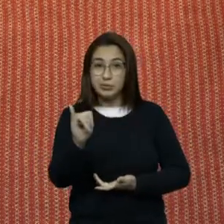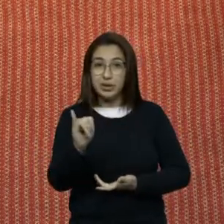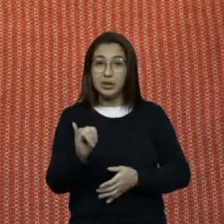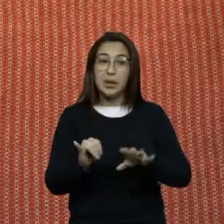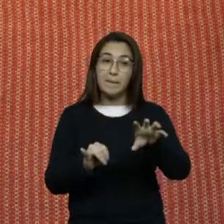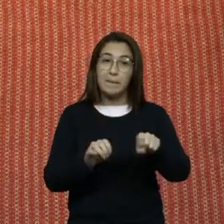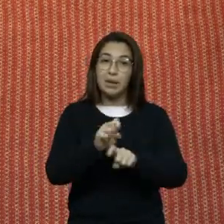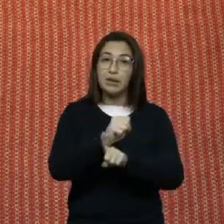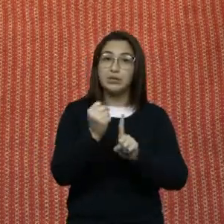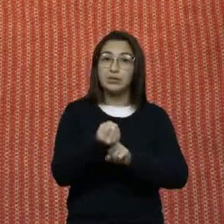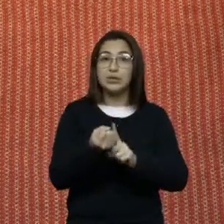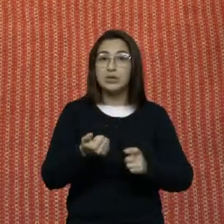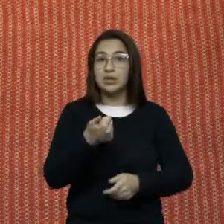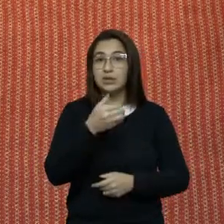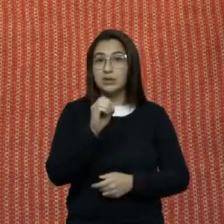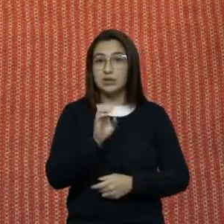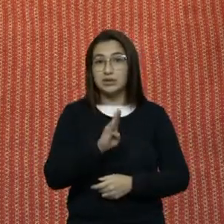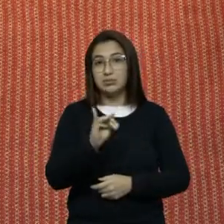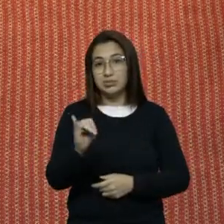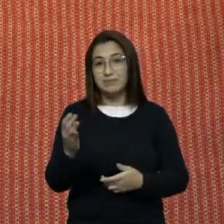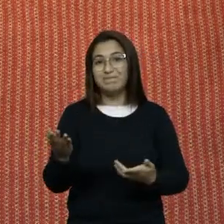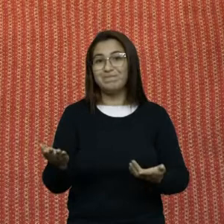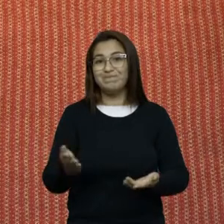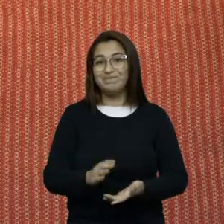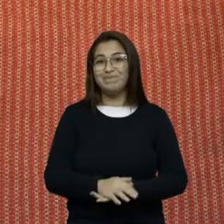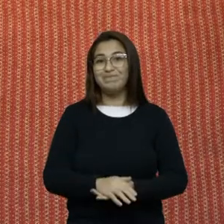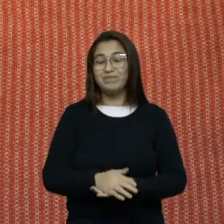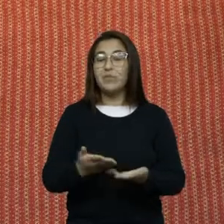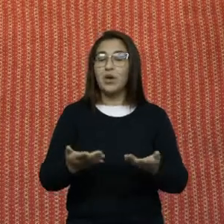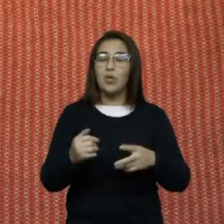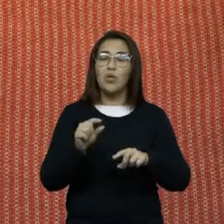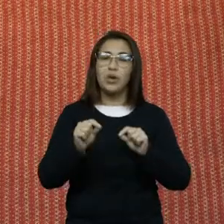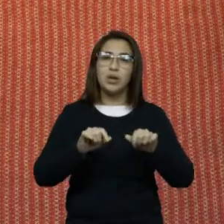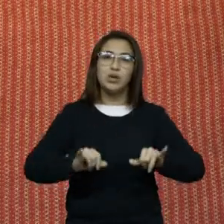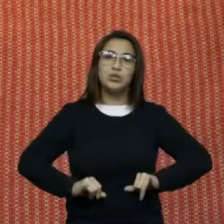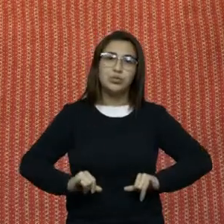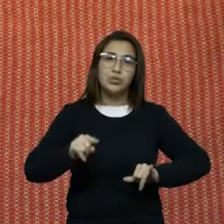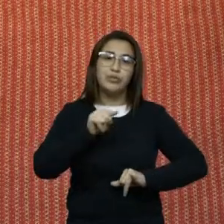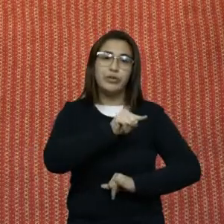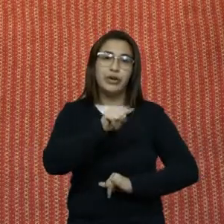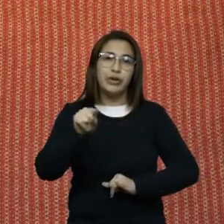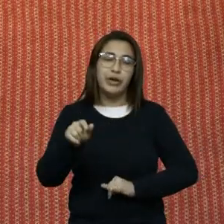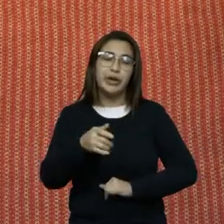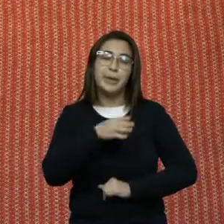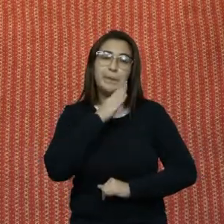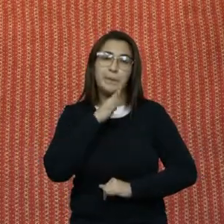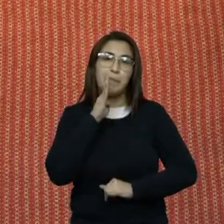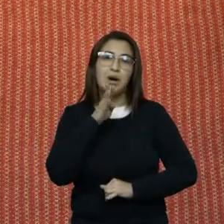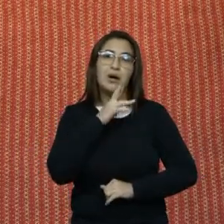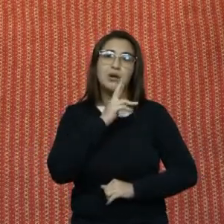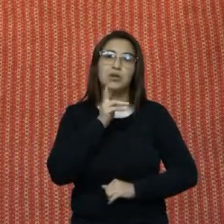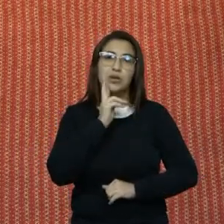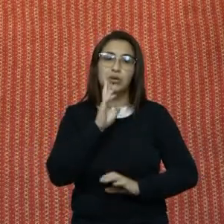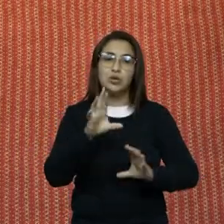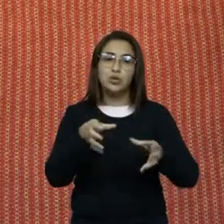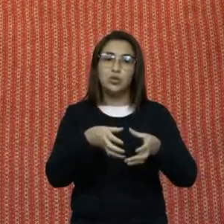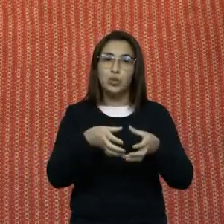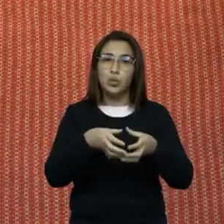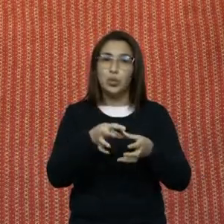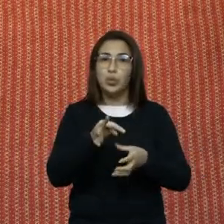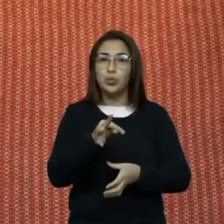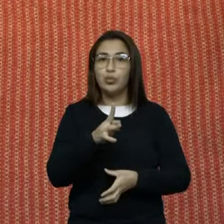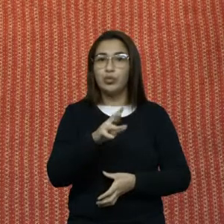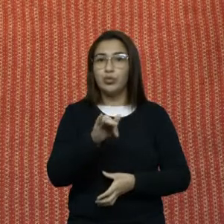10b então agora ele tem como vítima os bares restaurantes ficaram de Fora o setor de trigo que não consegue compensar